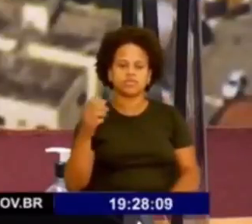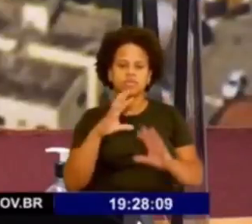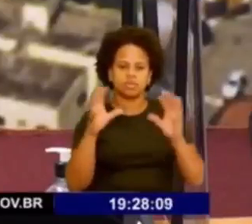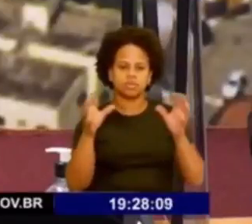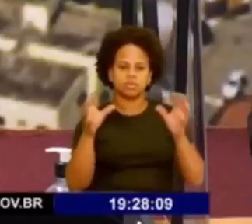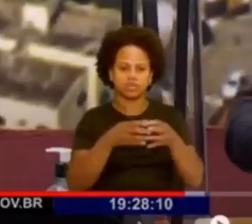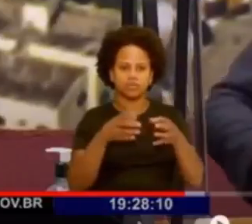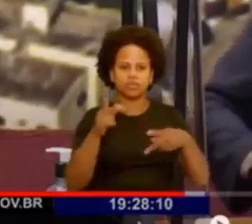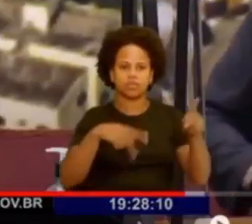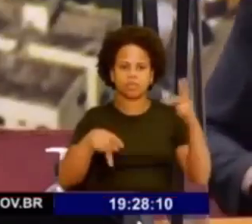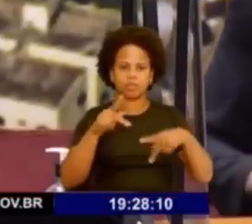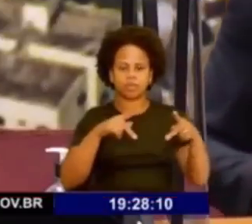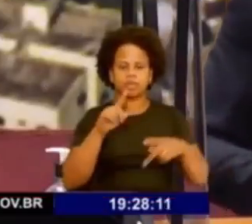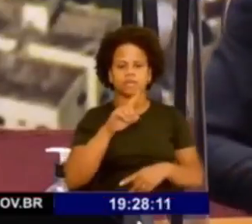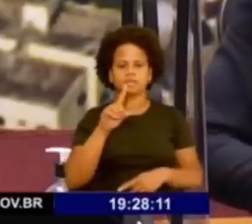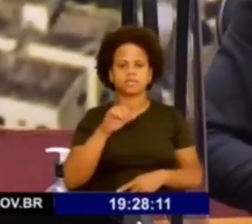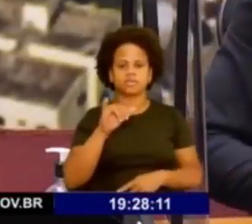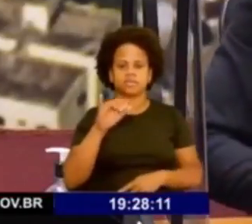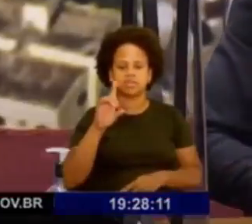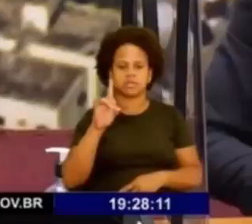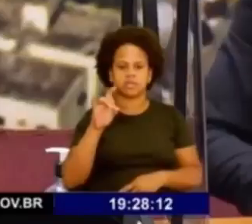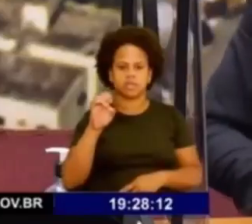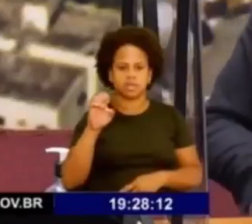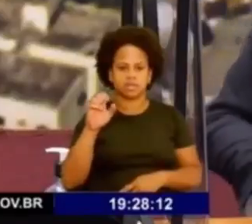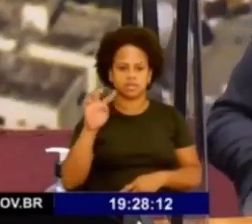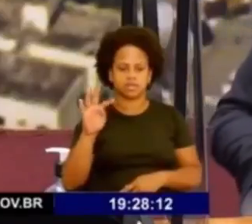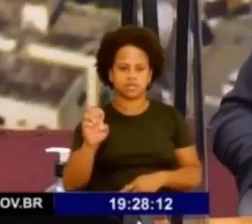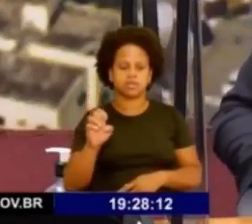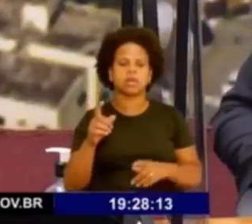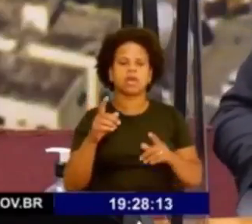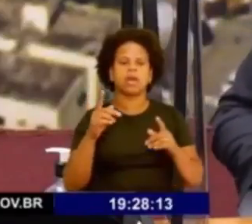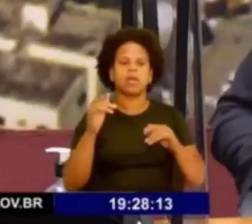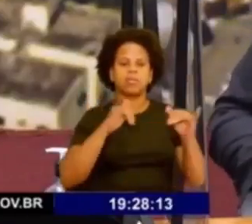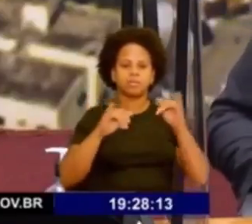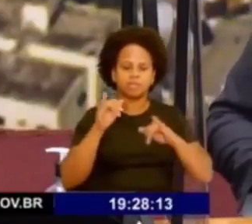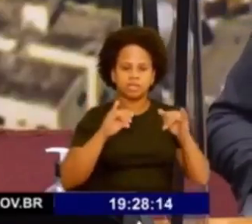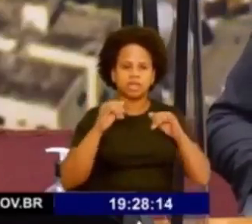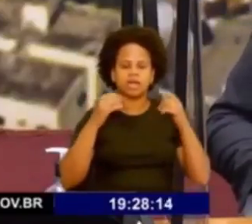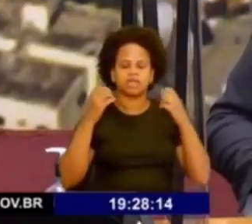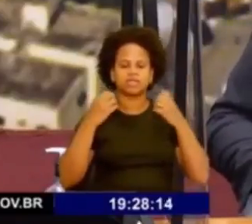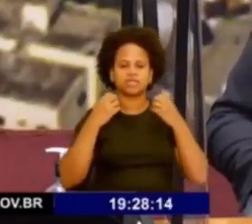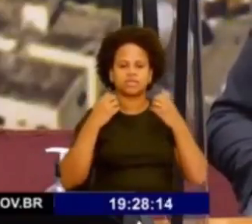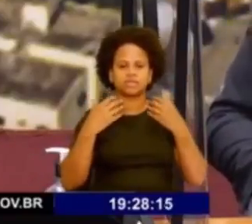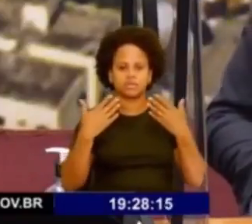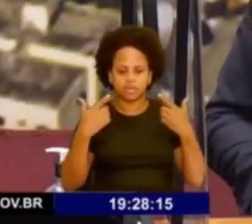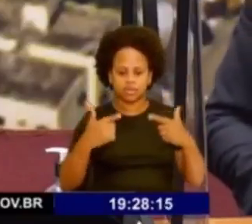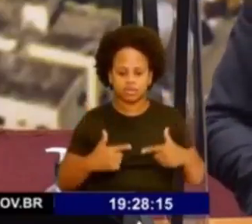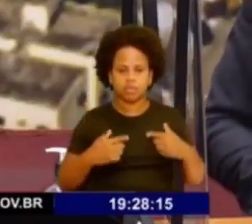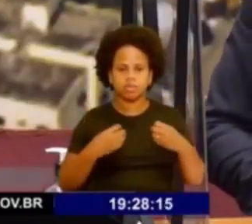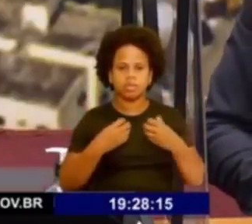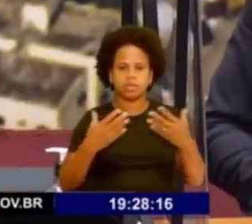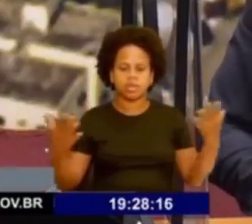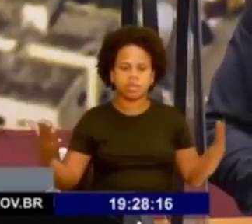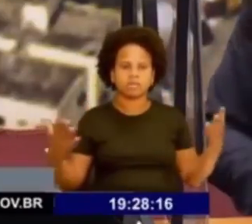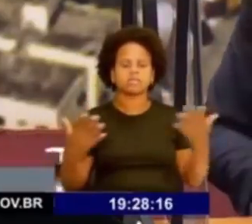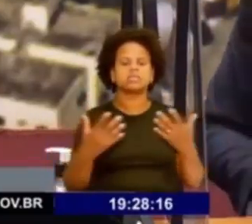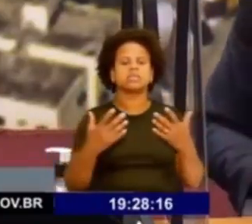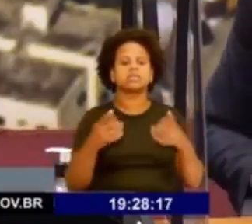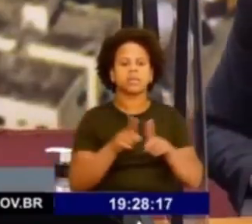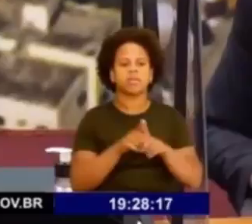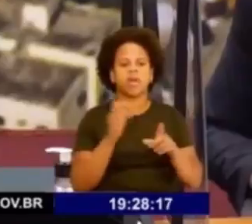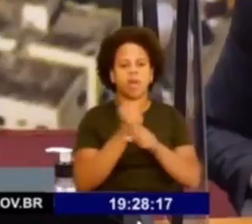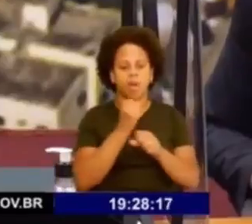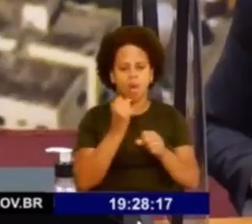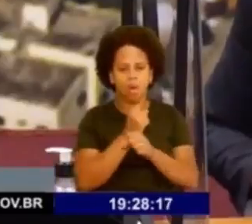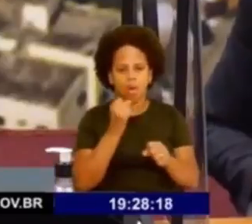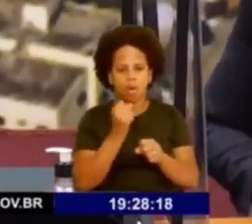sobre a publicidade, transparência e acesso à informação do painel de obras atrasadas ou paralisadas do Tribunal